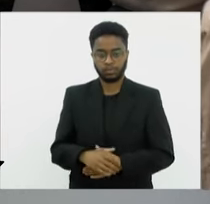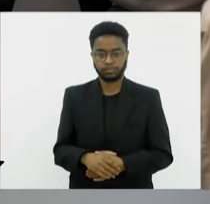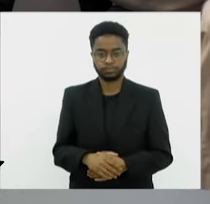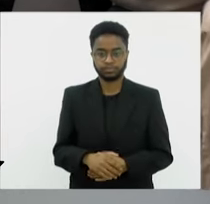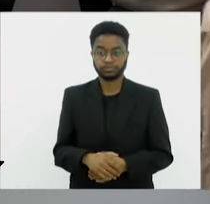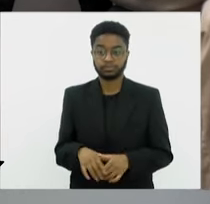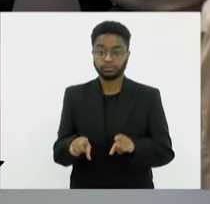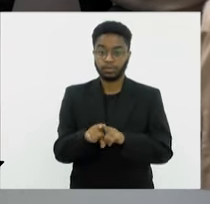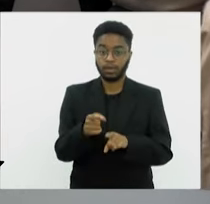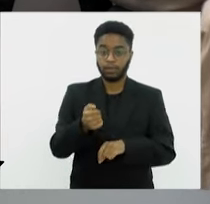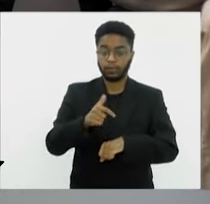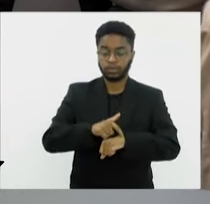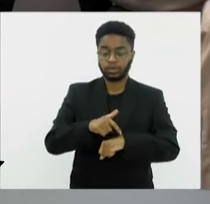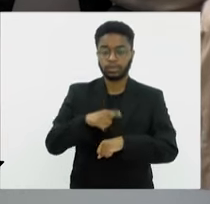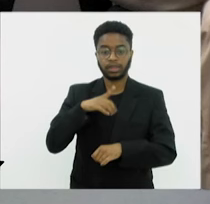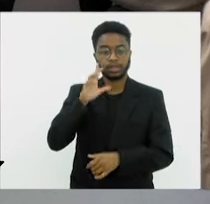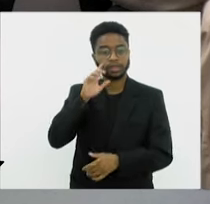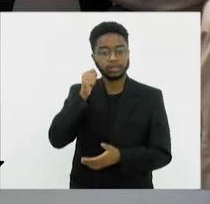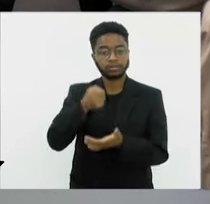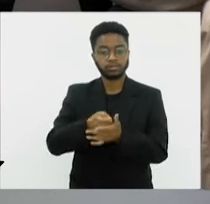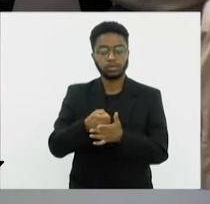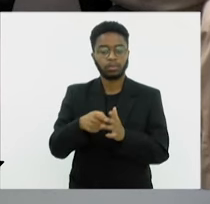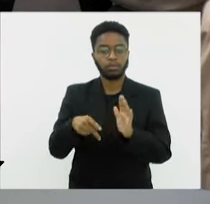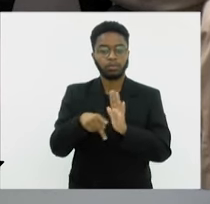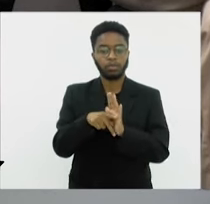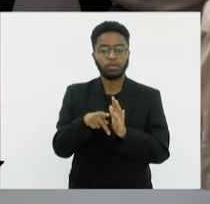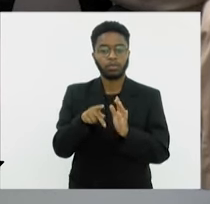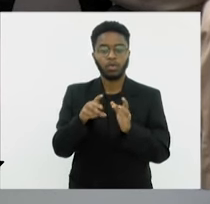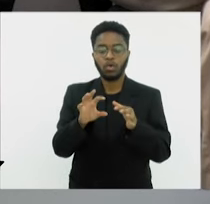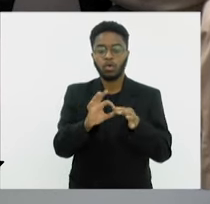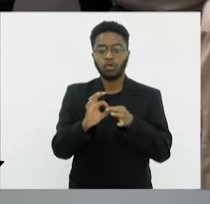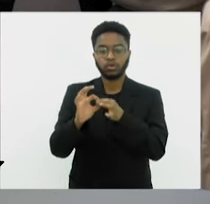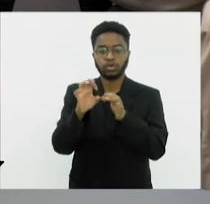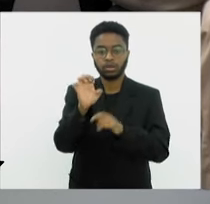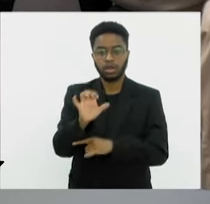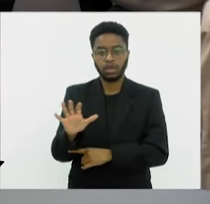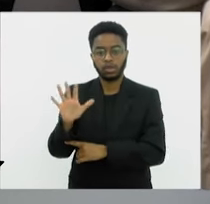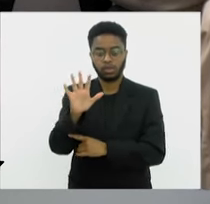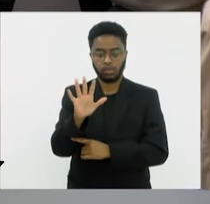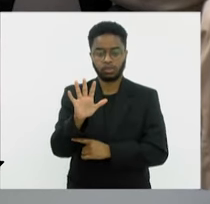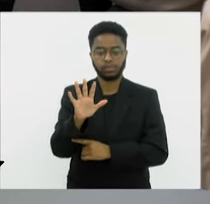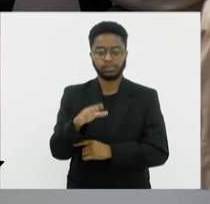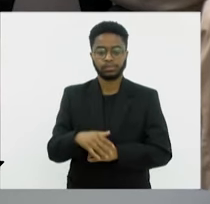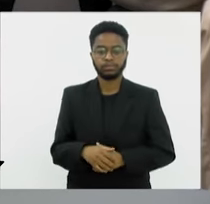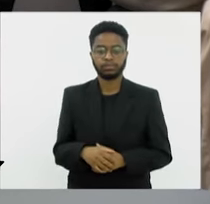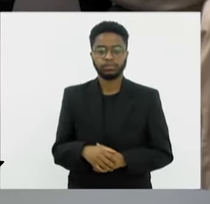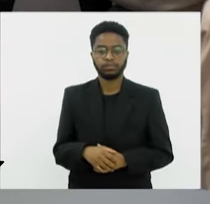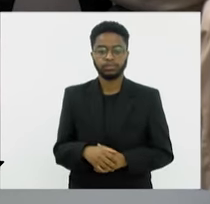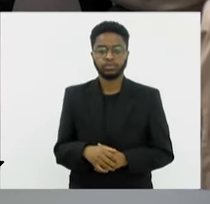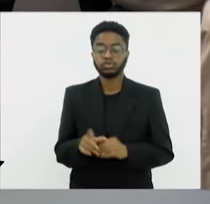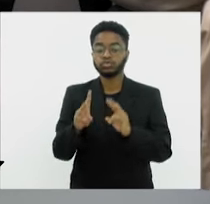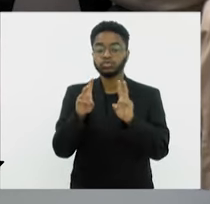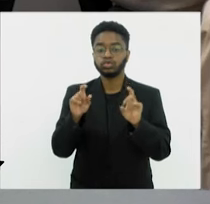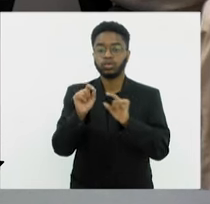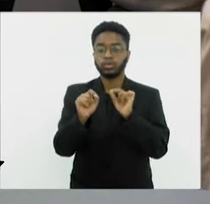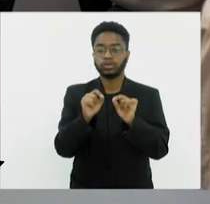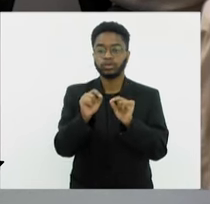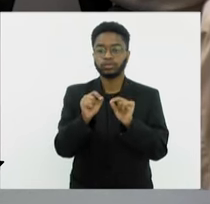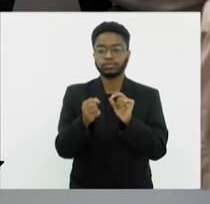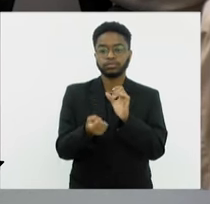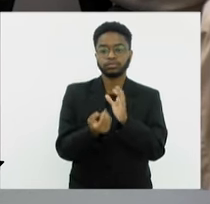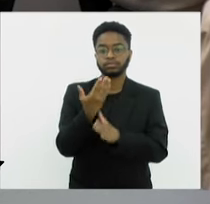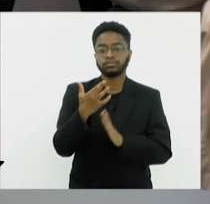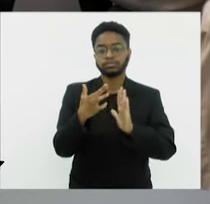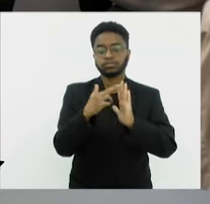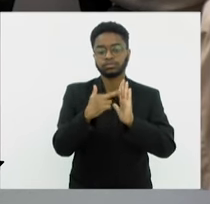teve recentemente uma decisão da União Europeia, que eu acho que foi bastante paradigmática, no sentido de definir um